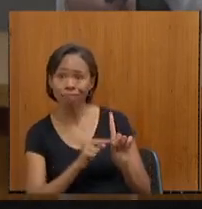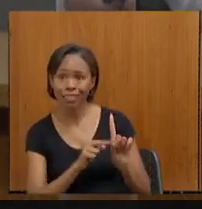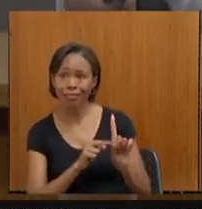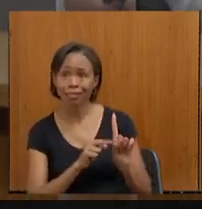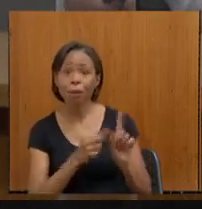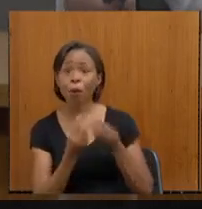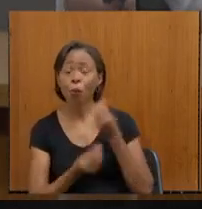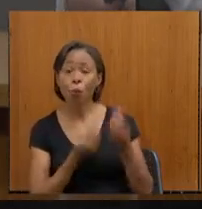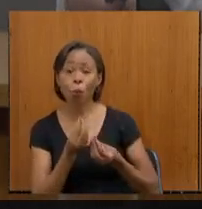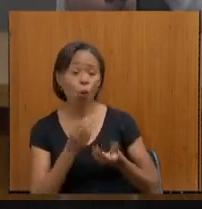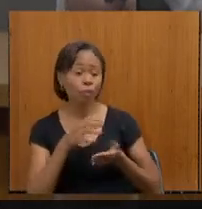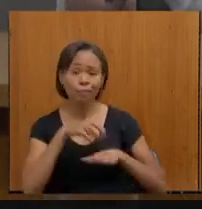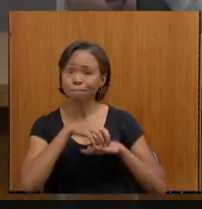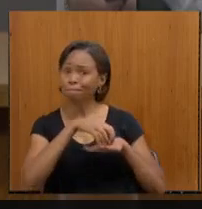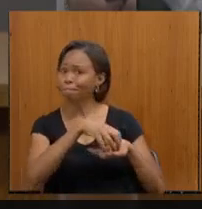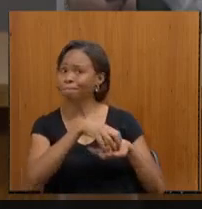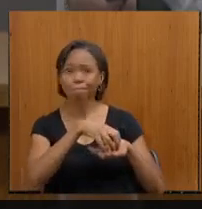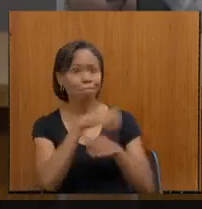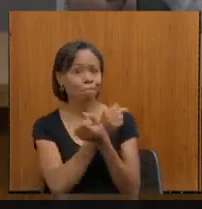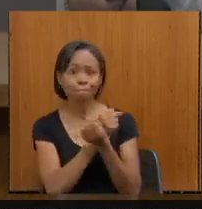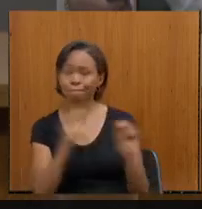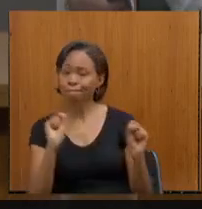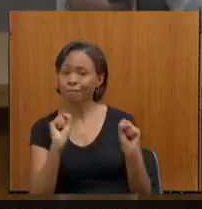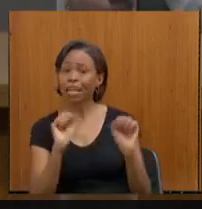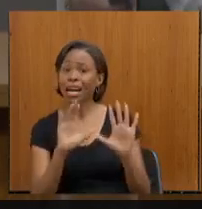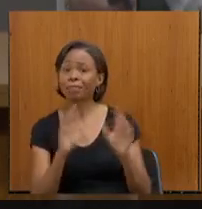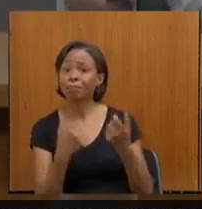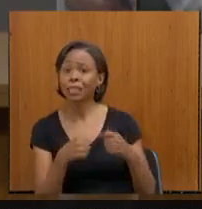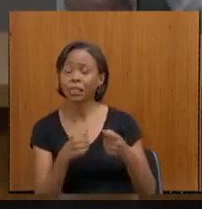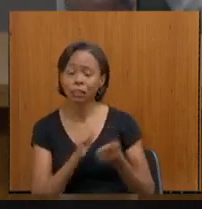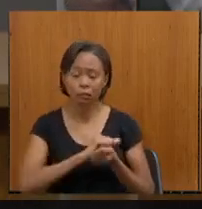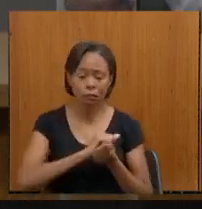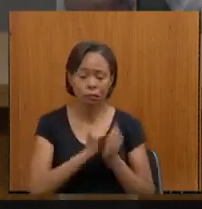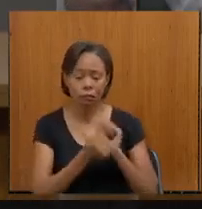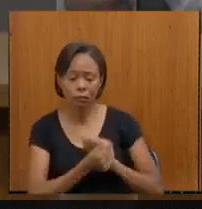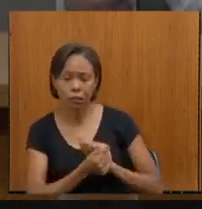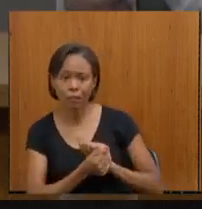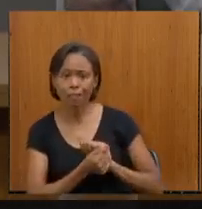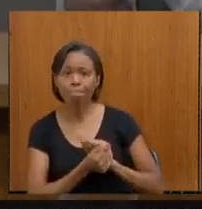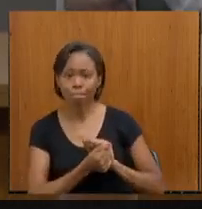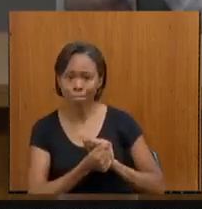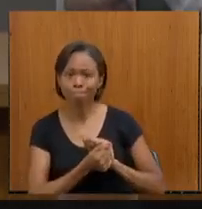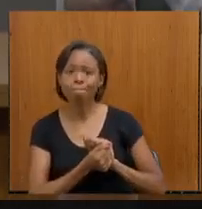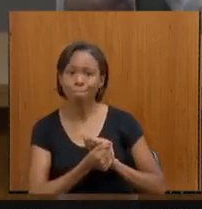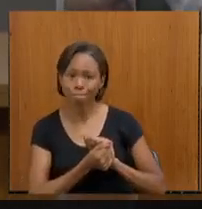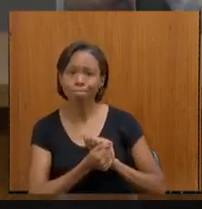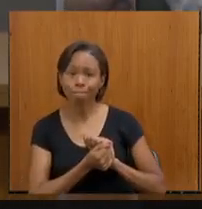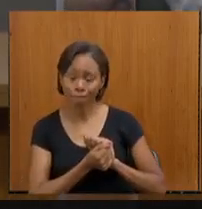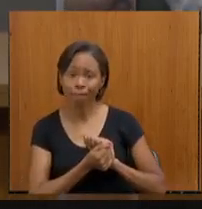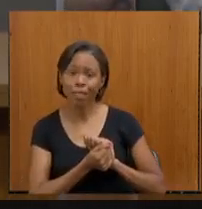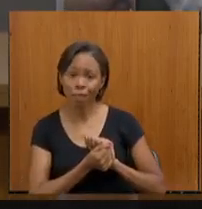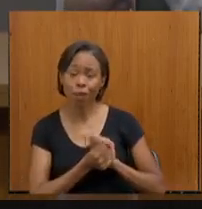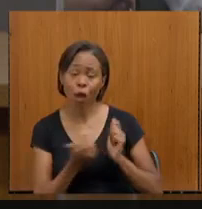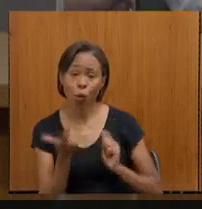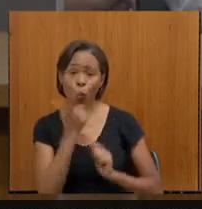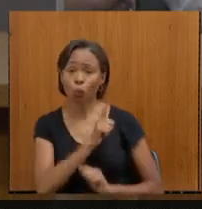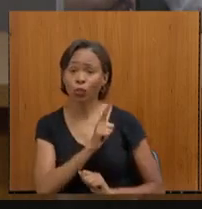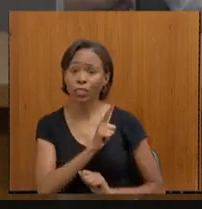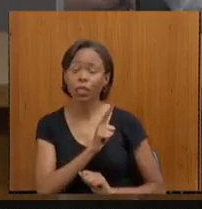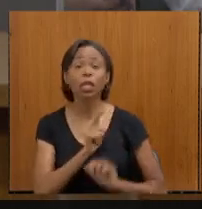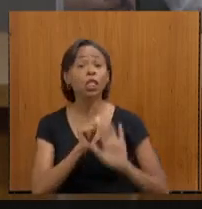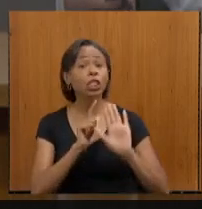isso é também enviável então eu preciso acoplar ele alguma maneira e uma maneira que é já bastante